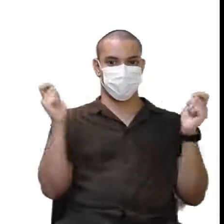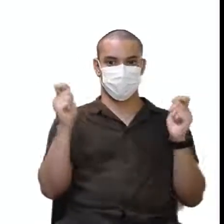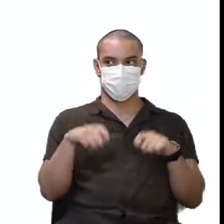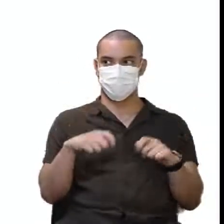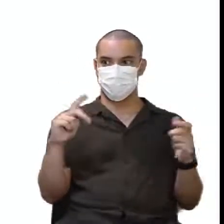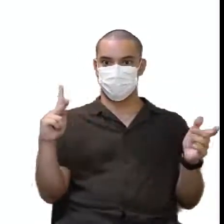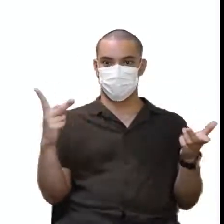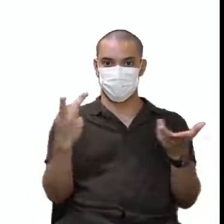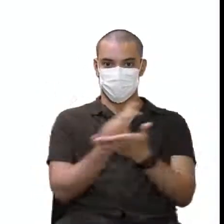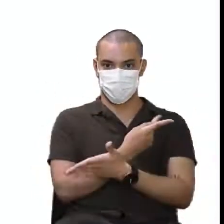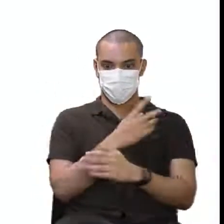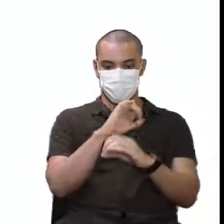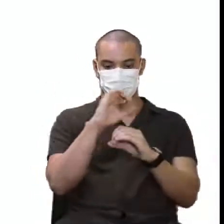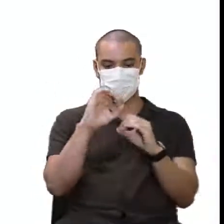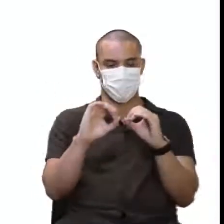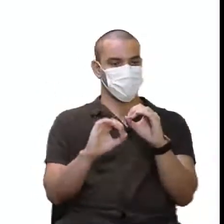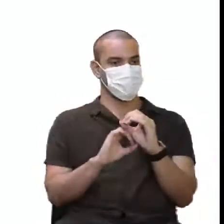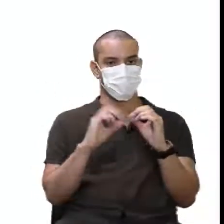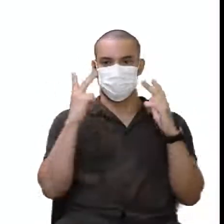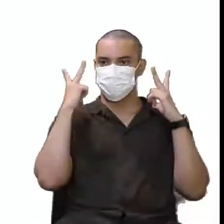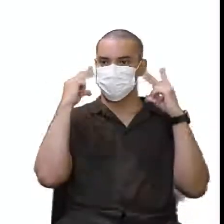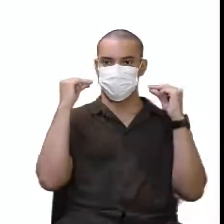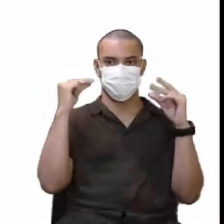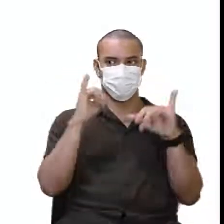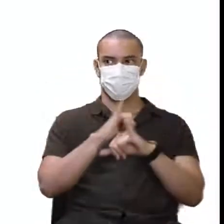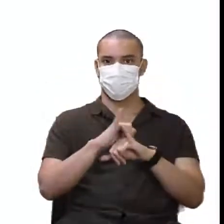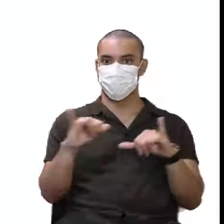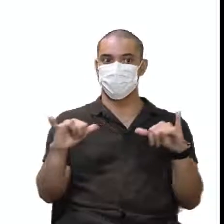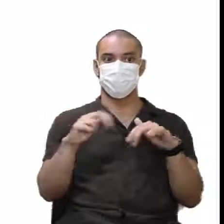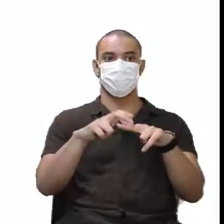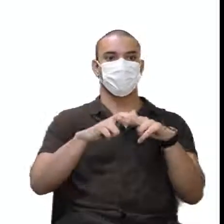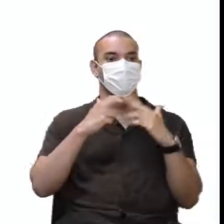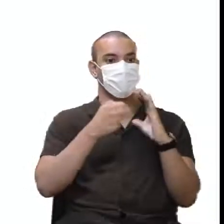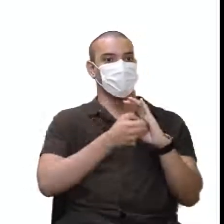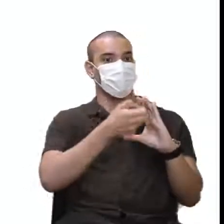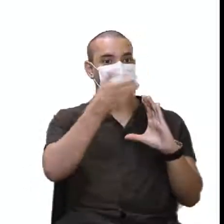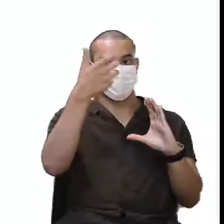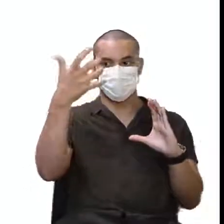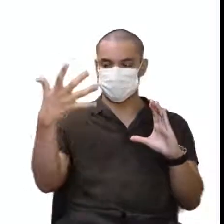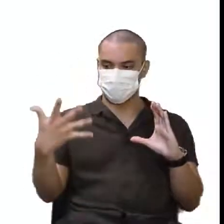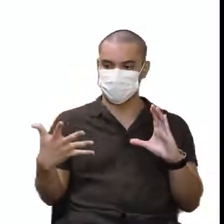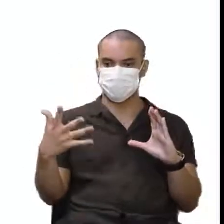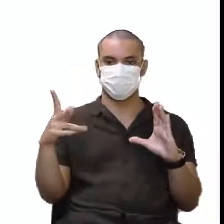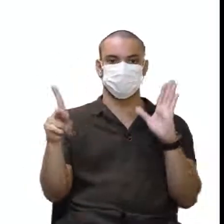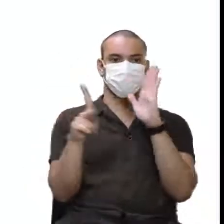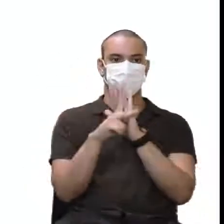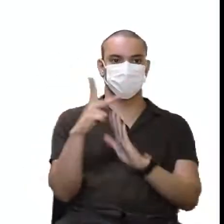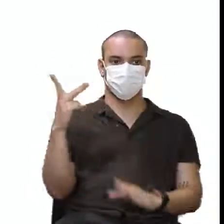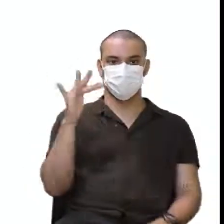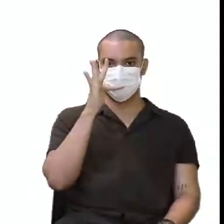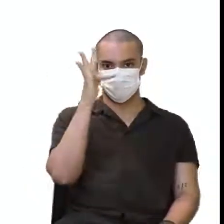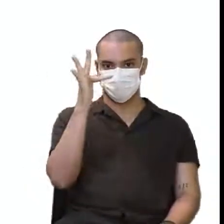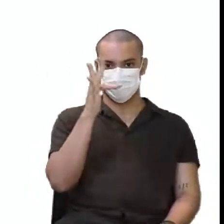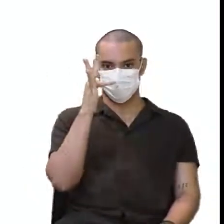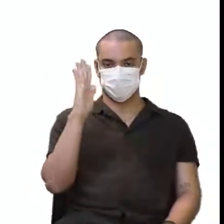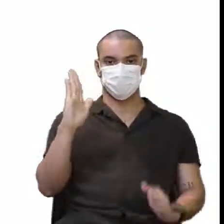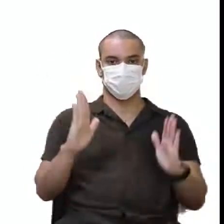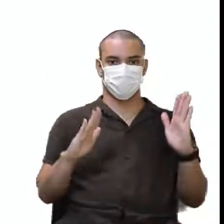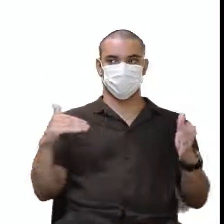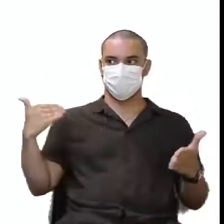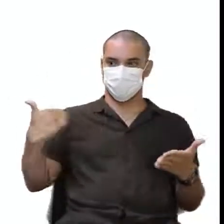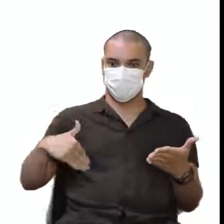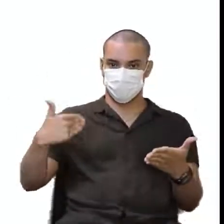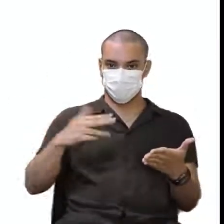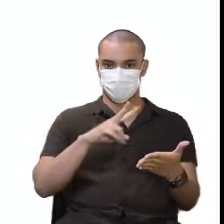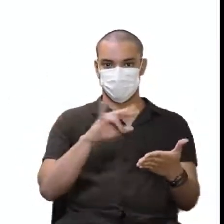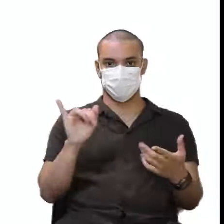o processo de fecundação tranquilo. A característica que essa planta, no processo de autofecundação,